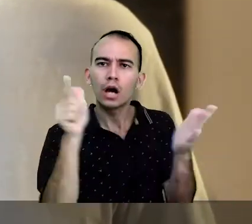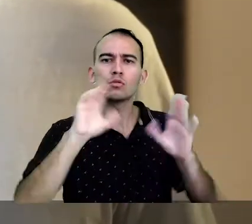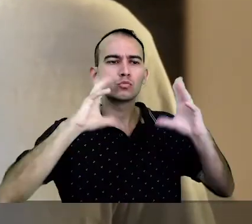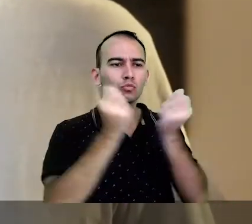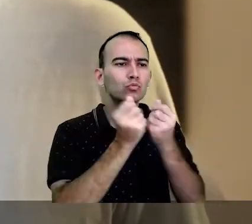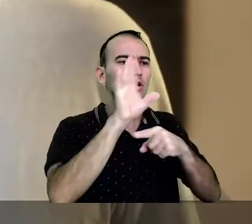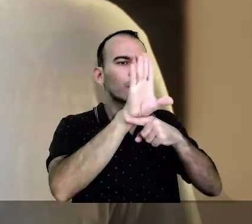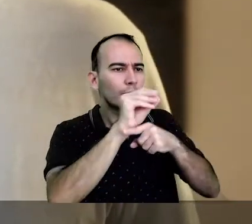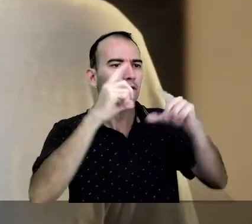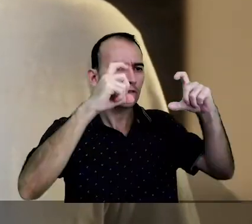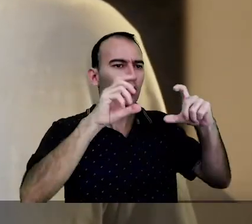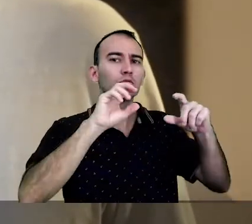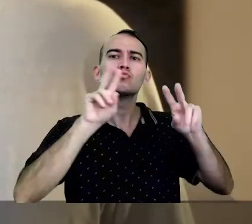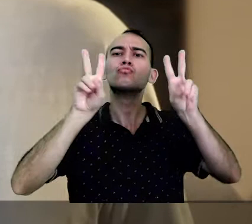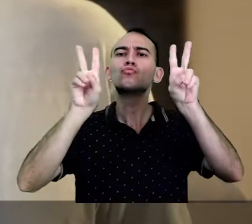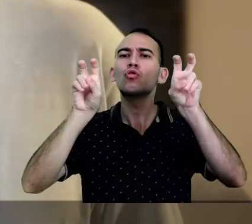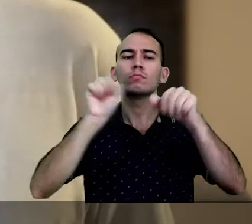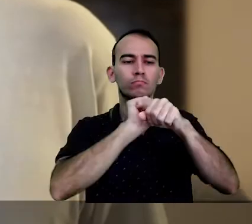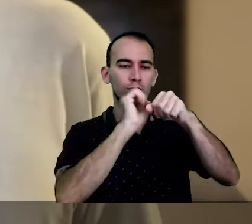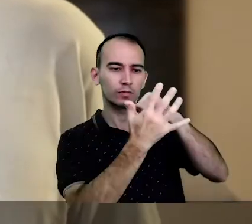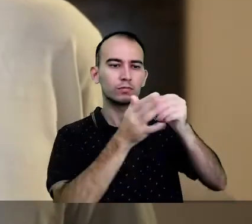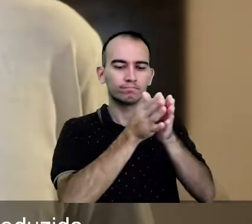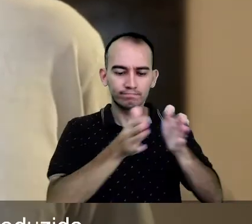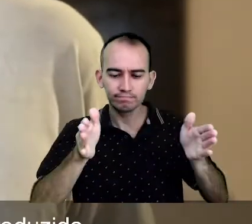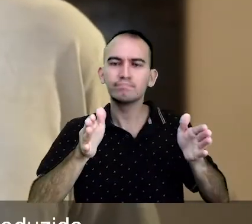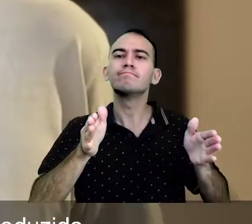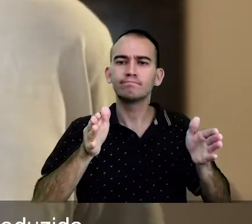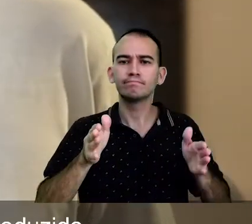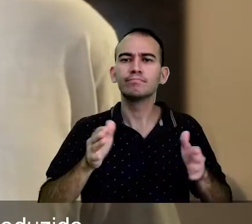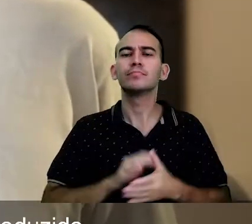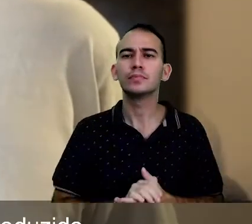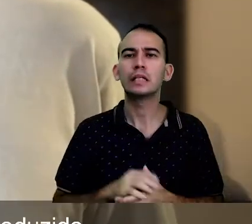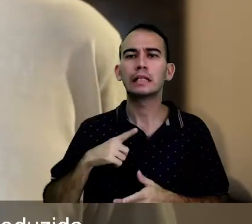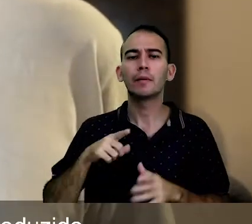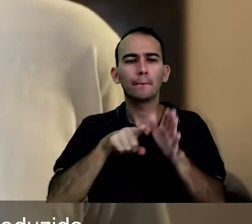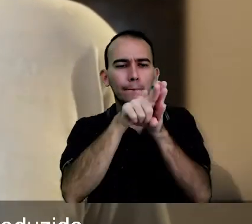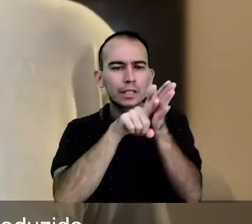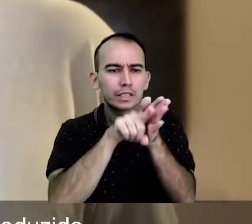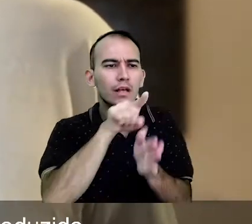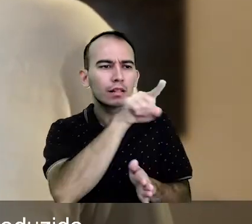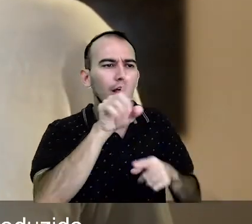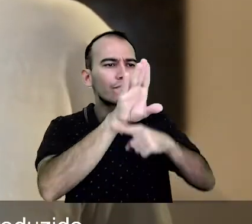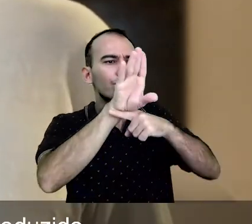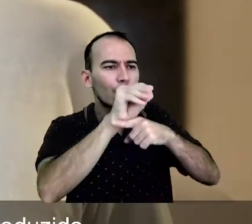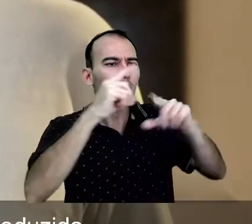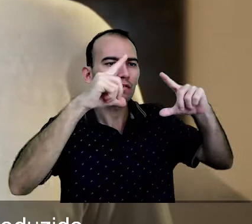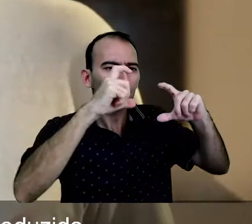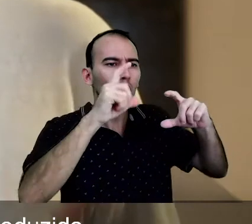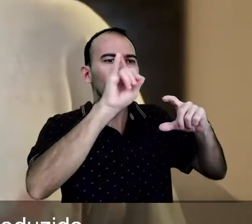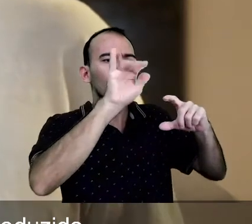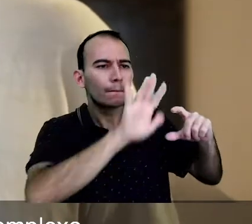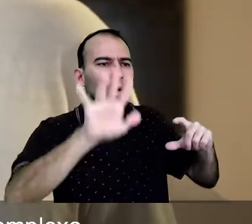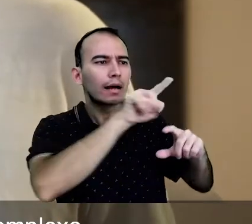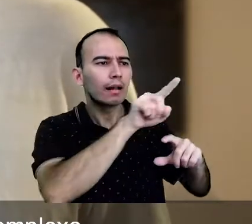imagens jornalísticas sobre a pandemia do coronavírus. Meu intuito é pesquisar a mensagem fotográfica e o